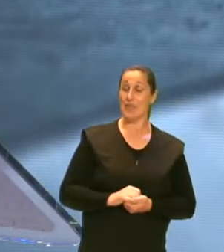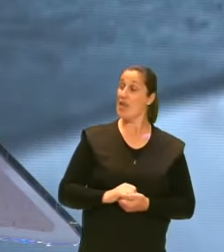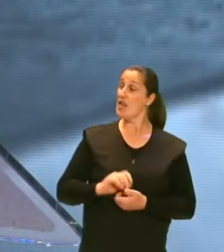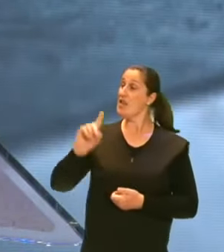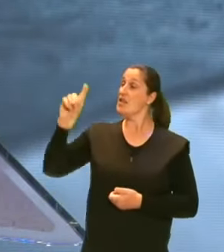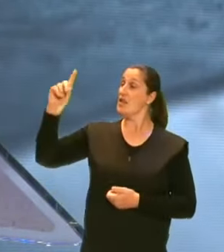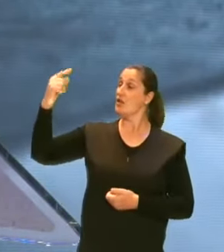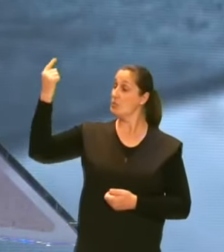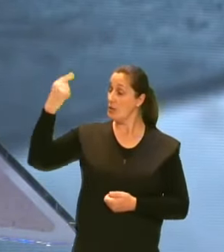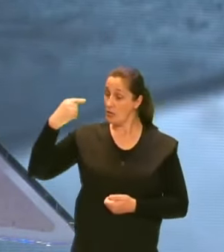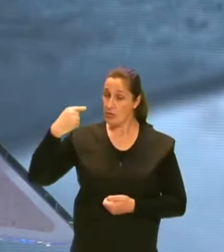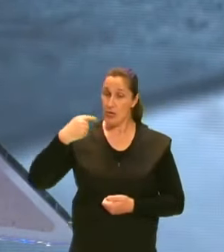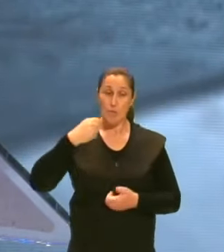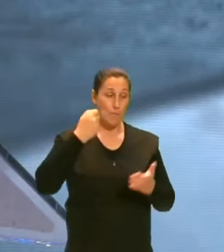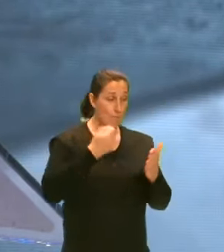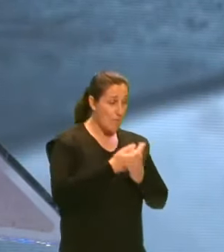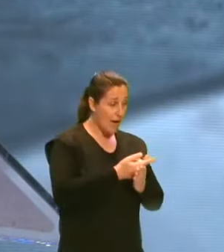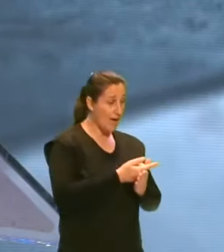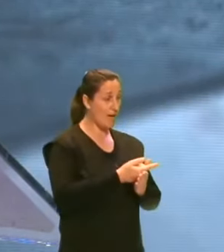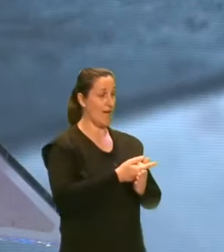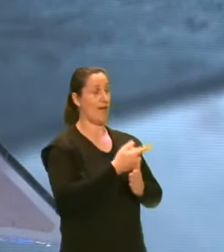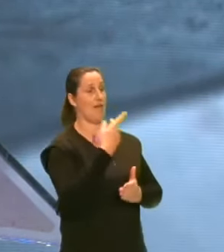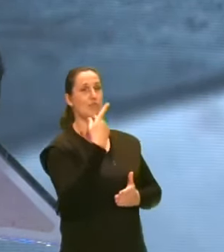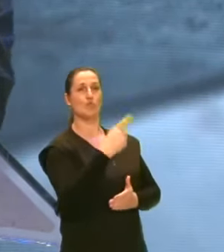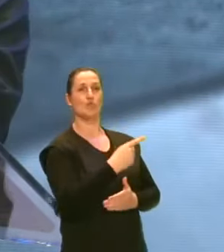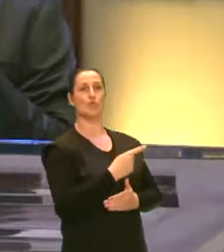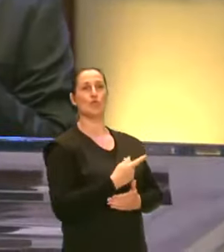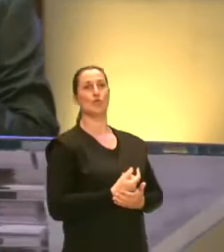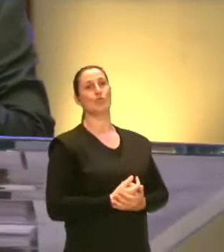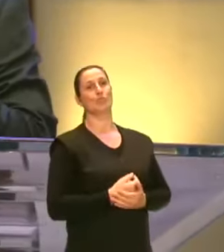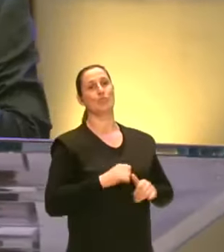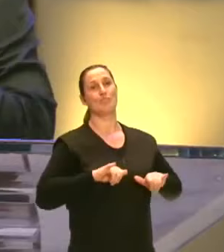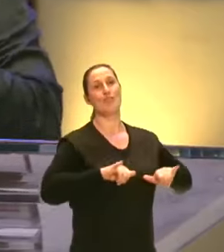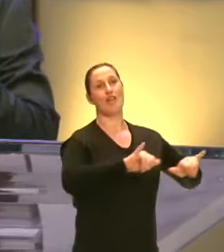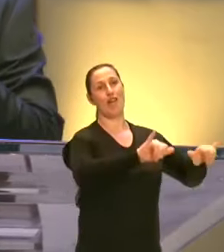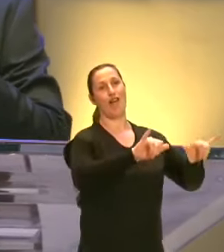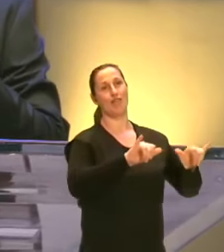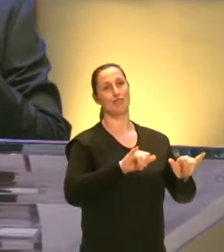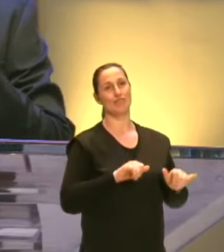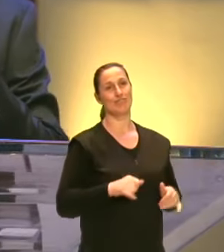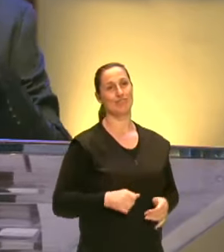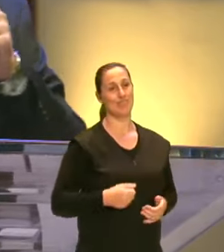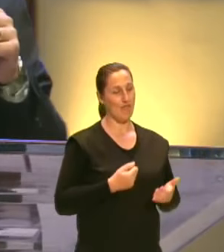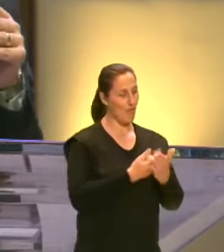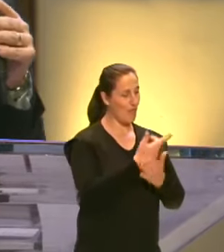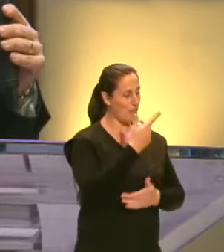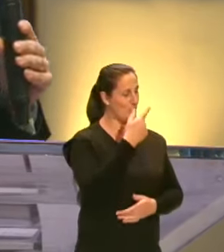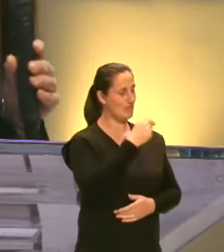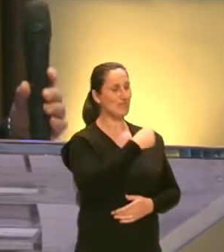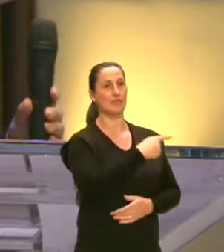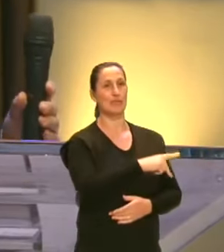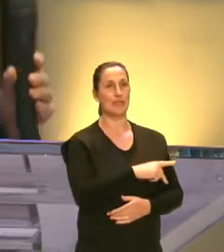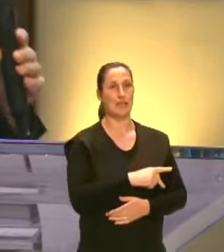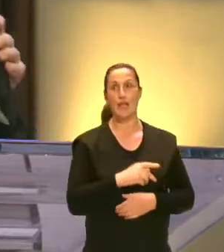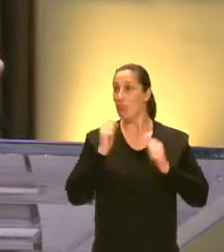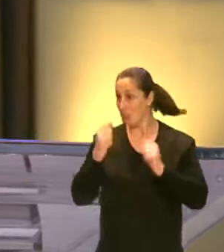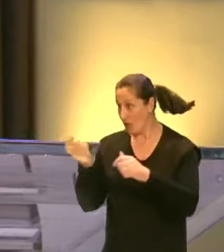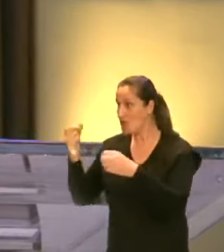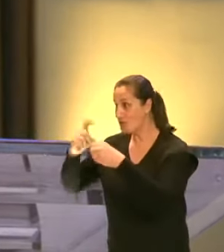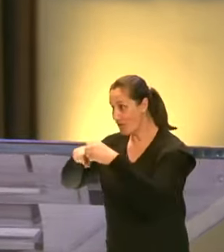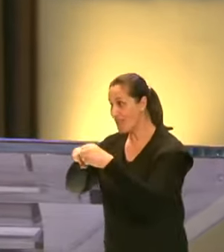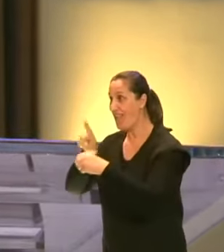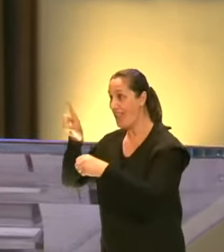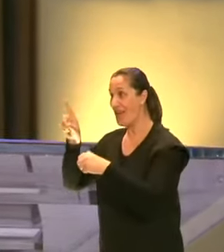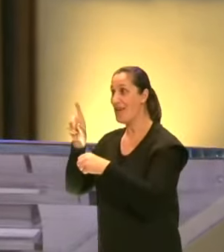a tua conta hoje é minha. Eu falei, o quê? Dá tempo de voltar no açougue?